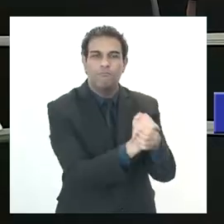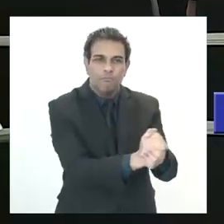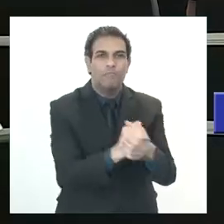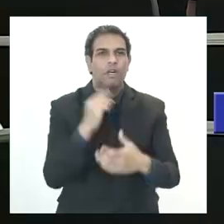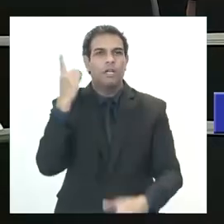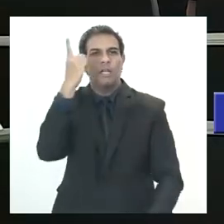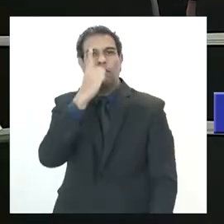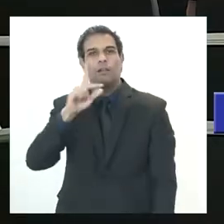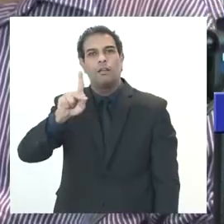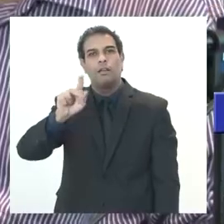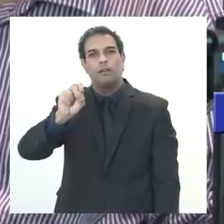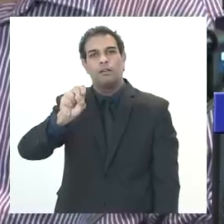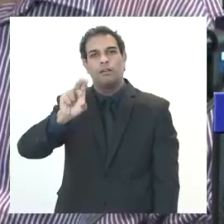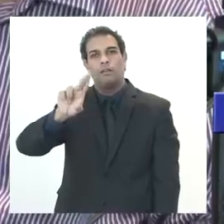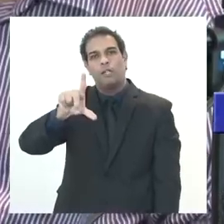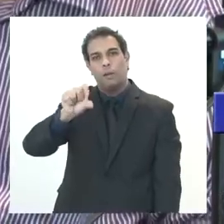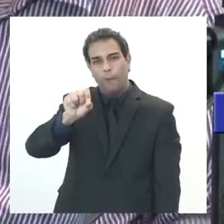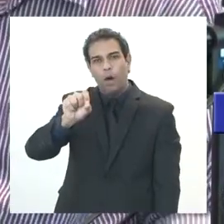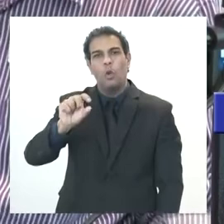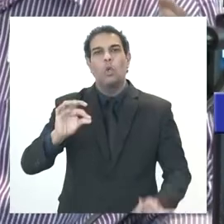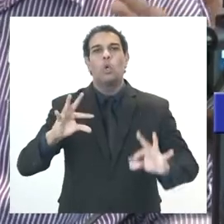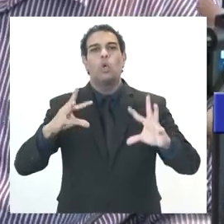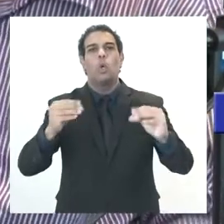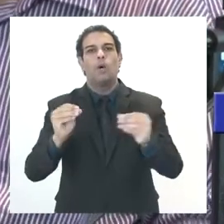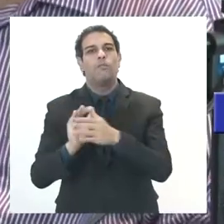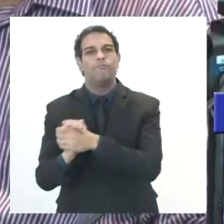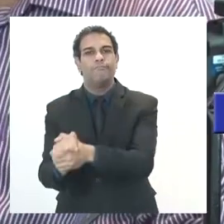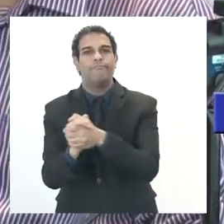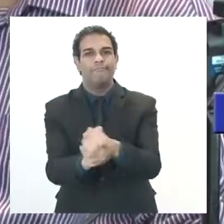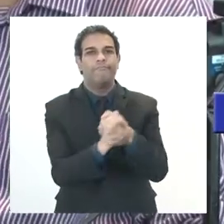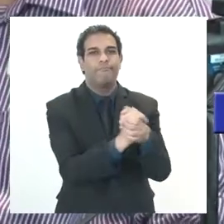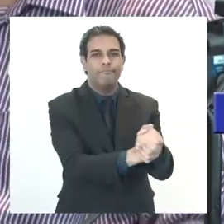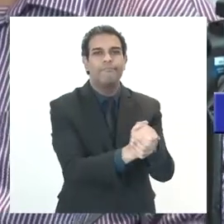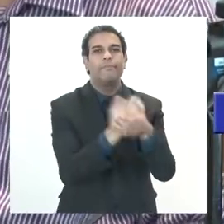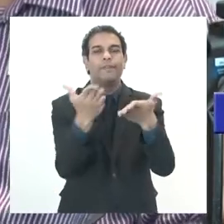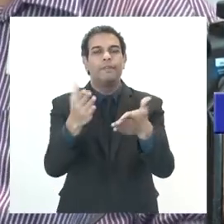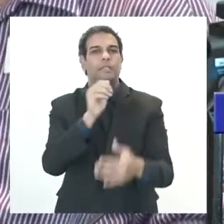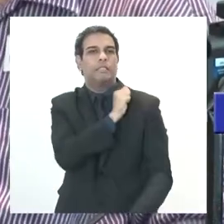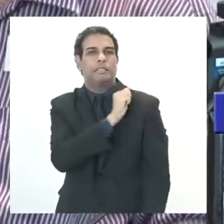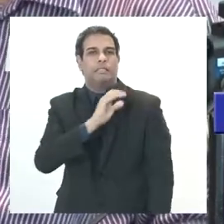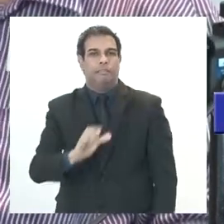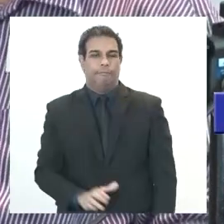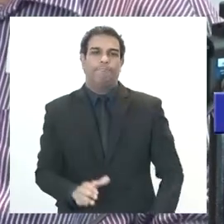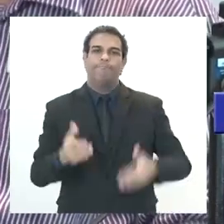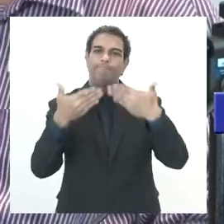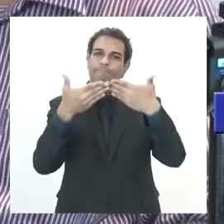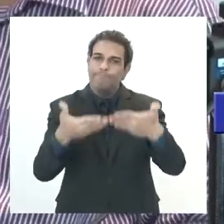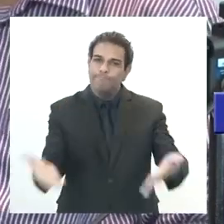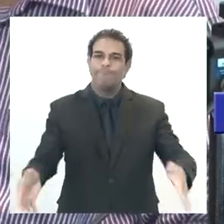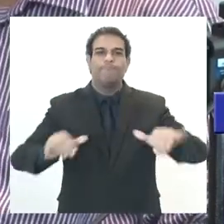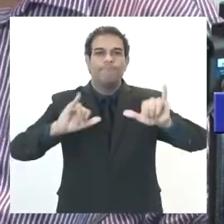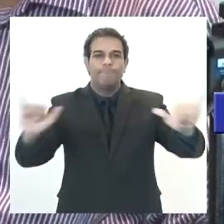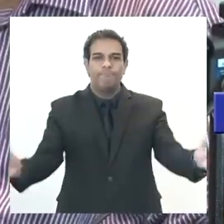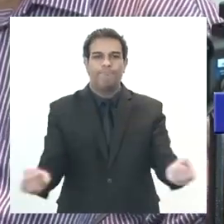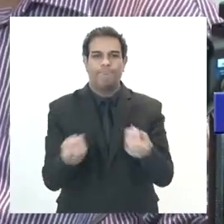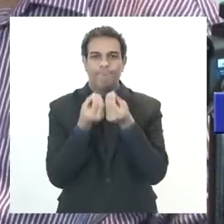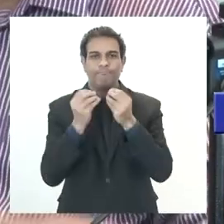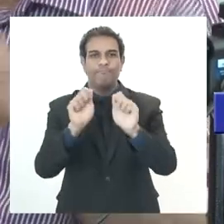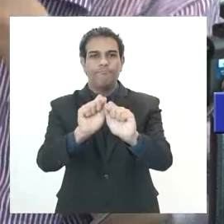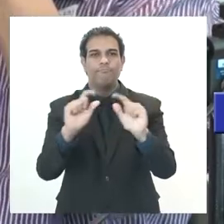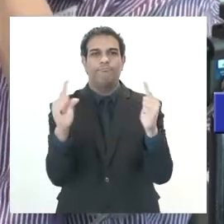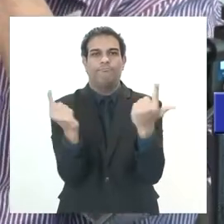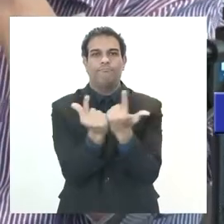deputada Marta Rocha os mencionou no início e o deputado André Ceciliano que abre essa casa mais uma vez na